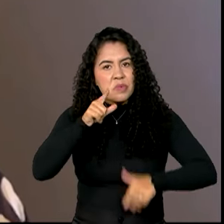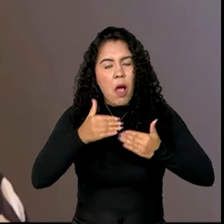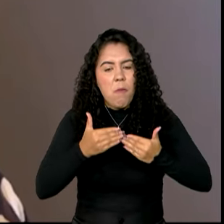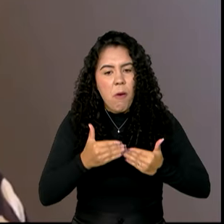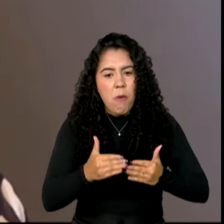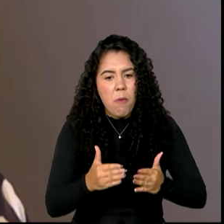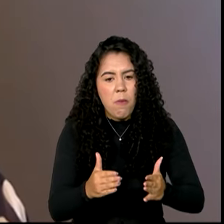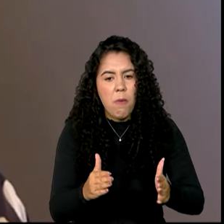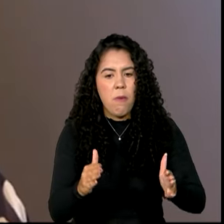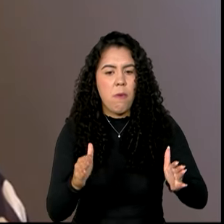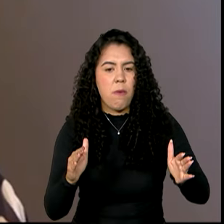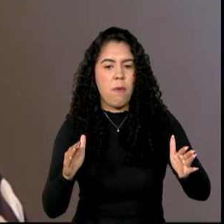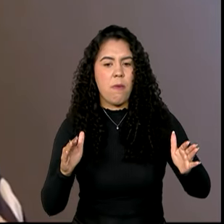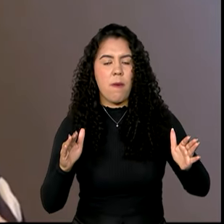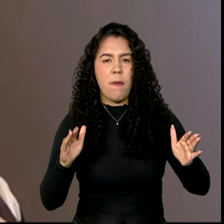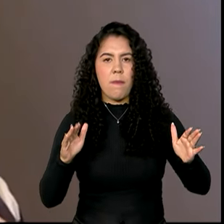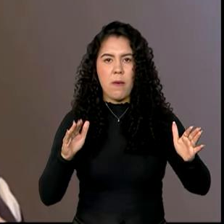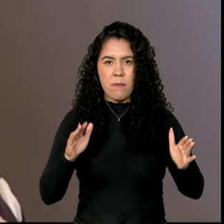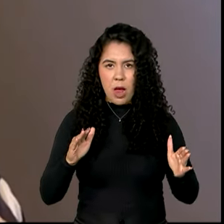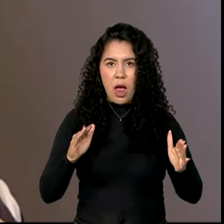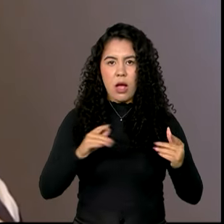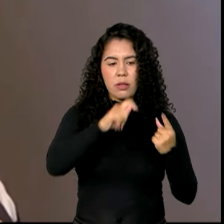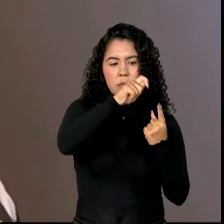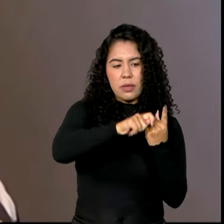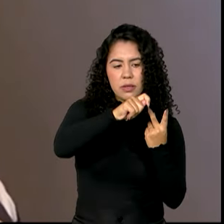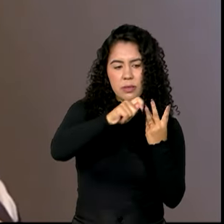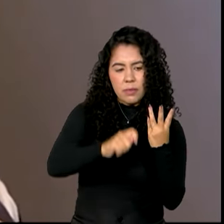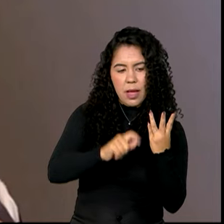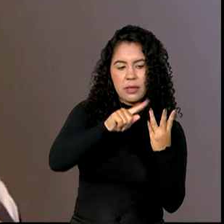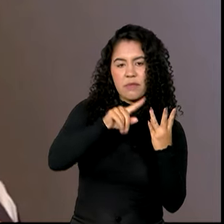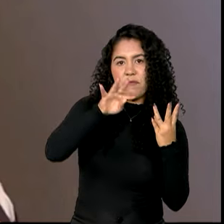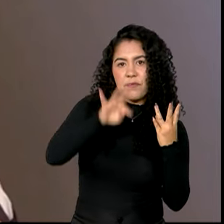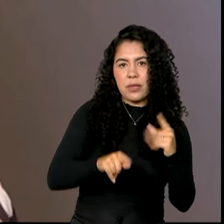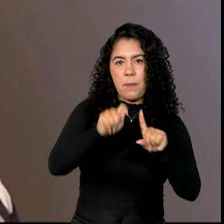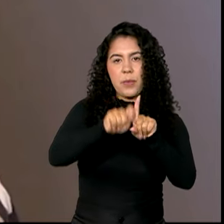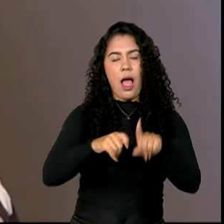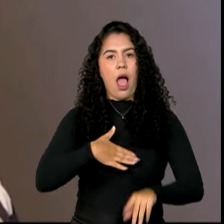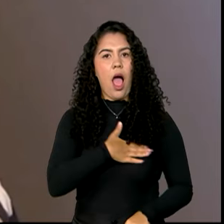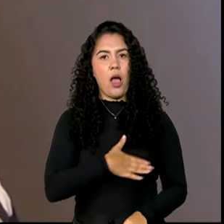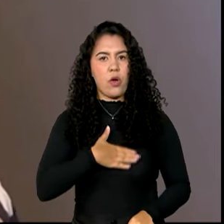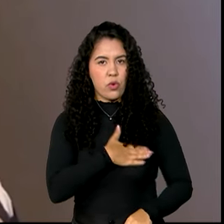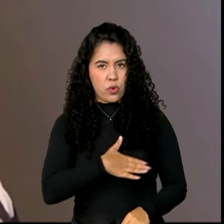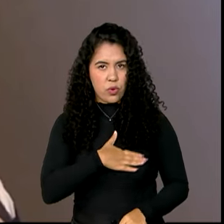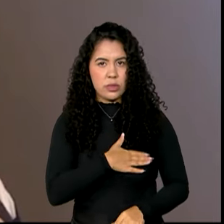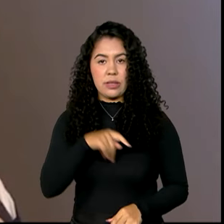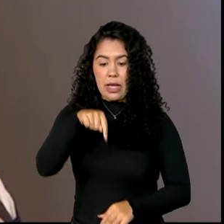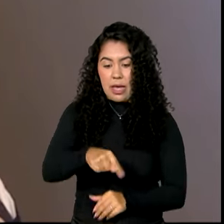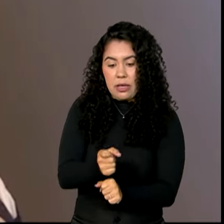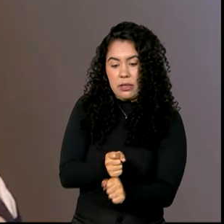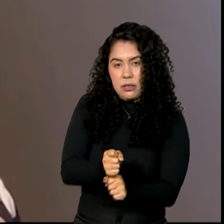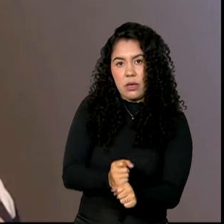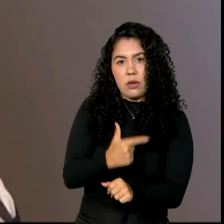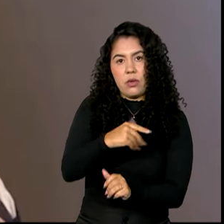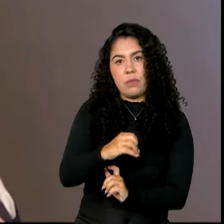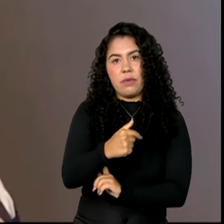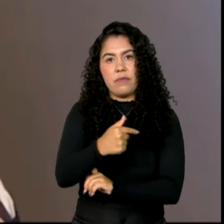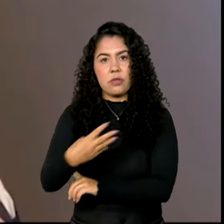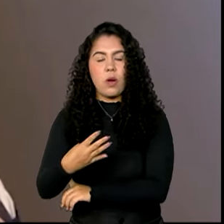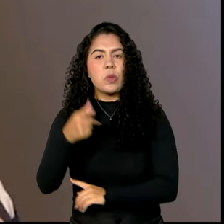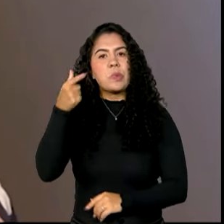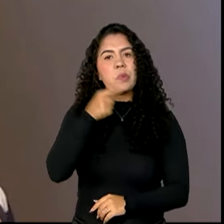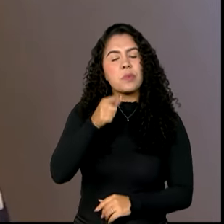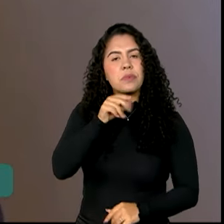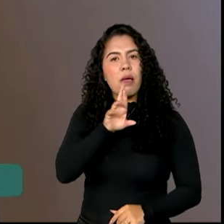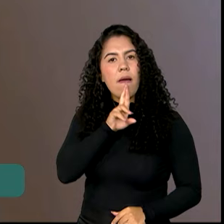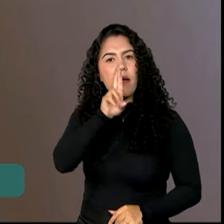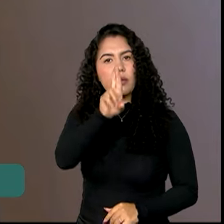nesse trimestre encerrado em agosto de 2024, onde se atingiu um contingente